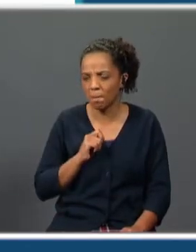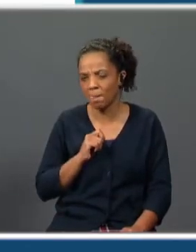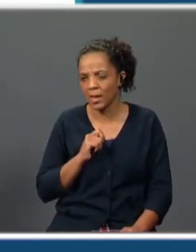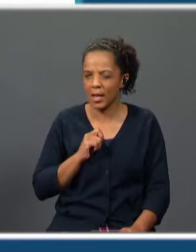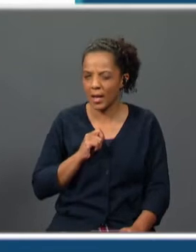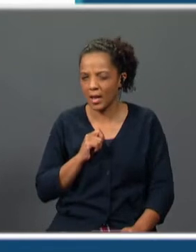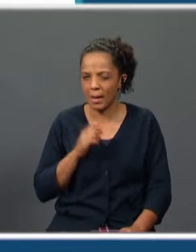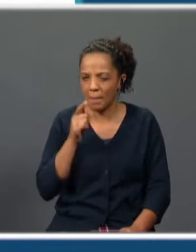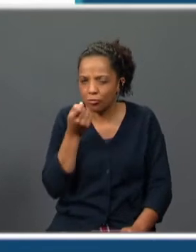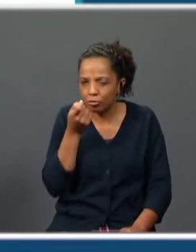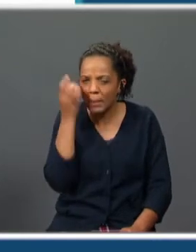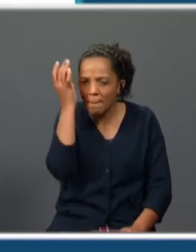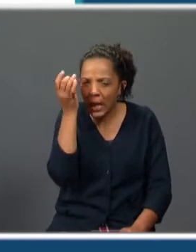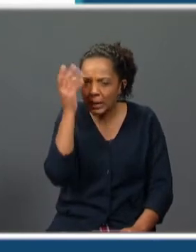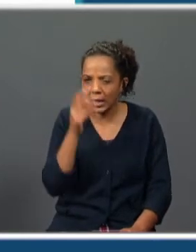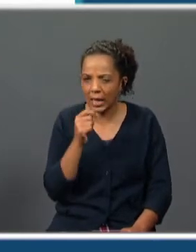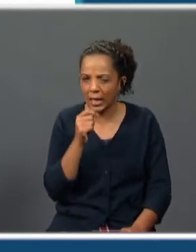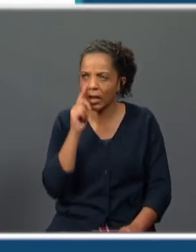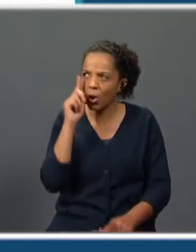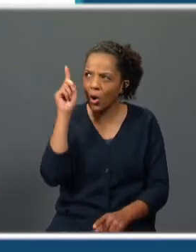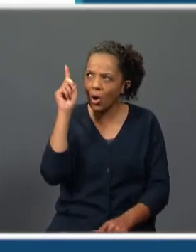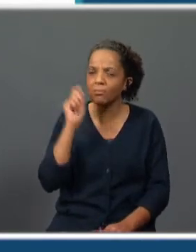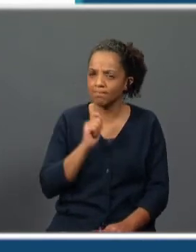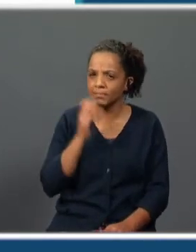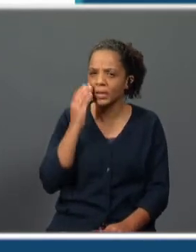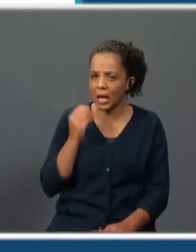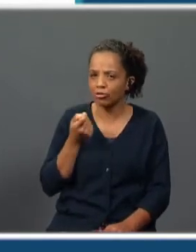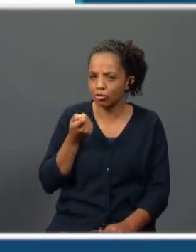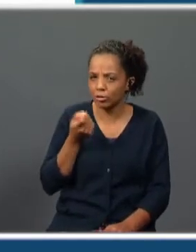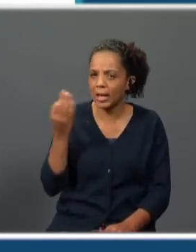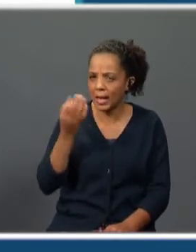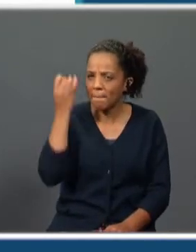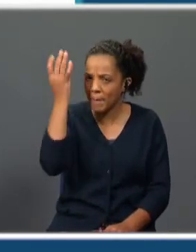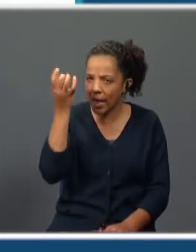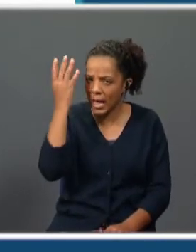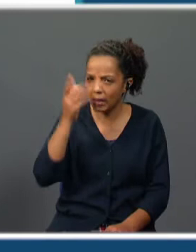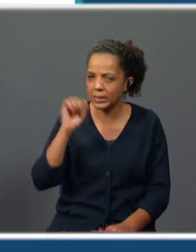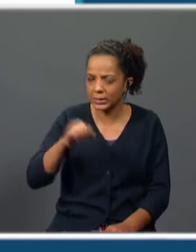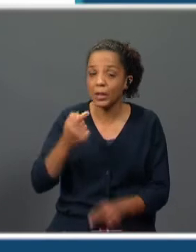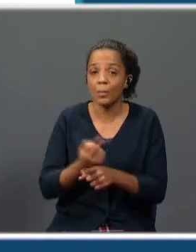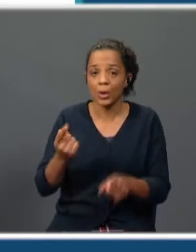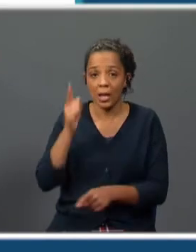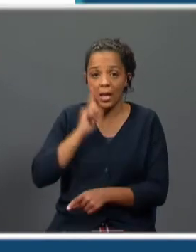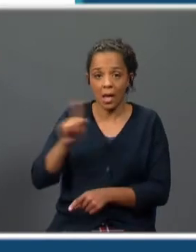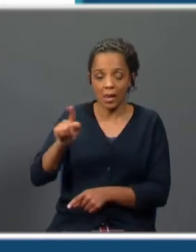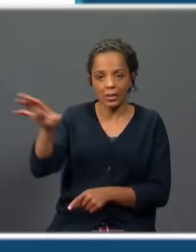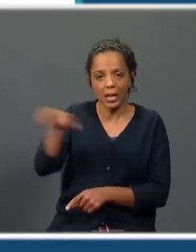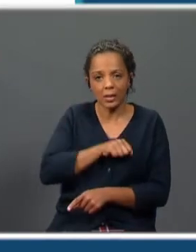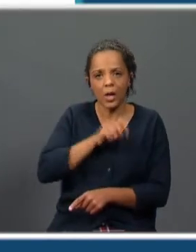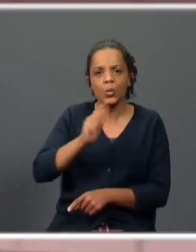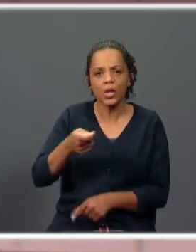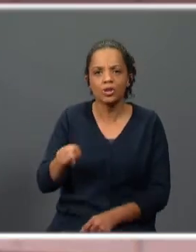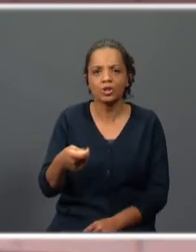bocadinho malandreca? Só de olharmos para ali. Olhem, eu acho que ela é um bocadinho malandreca. Sabem porquê? Ela está a tirar o quê?